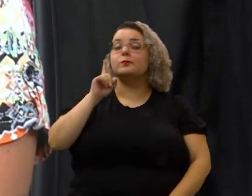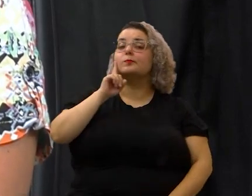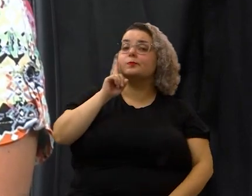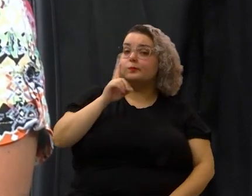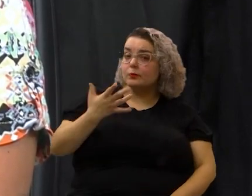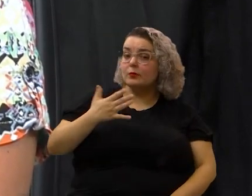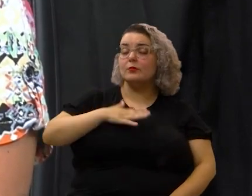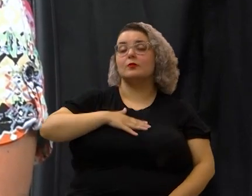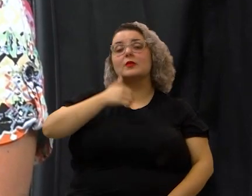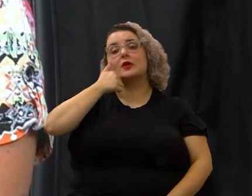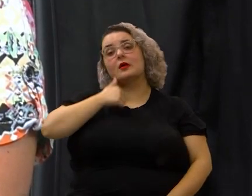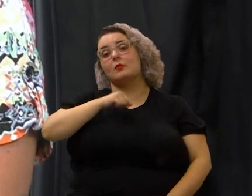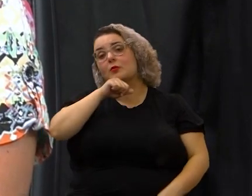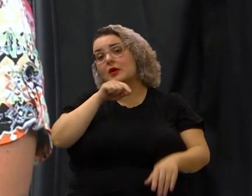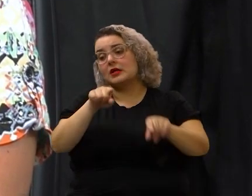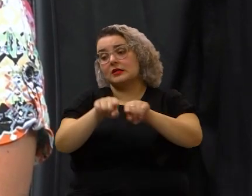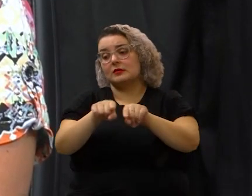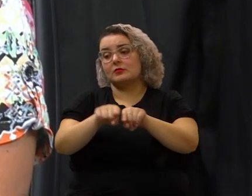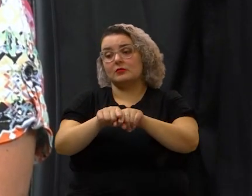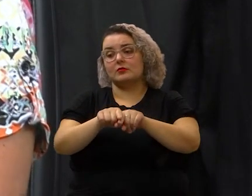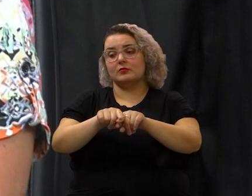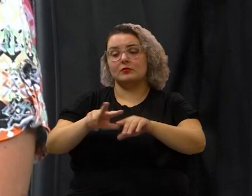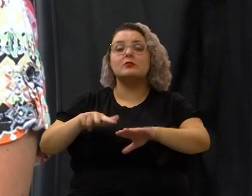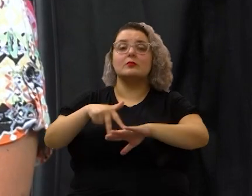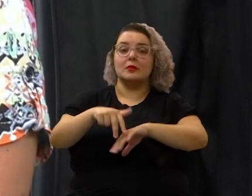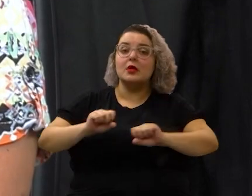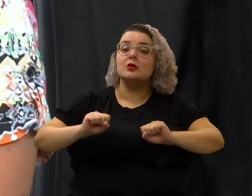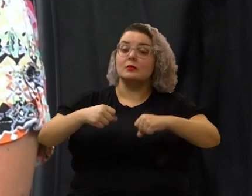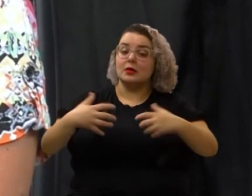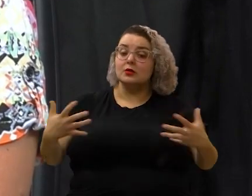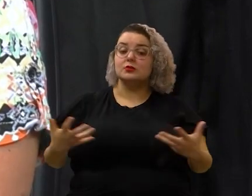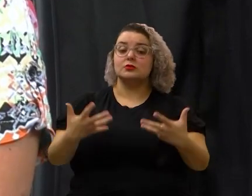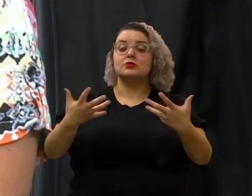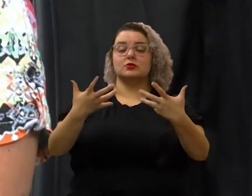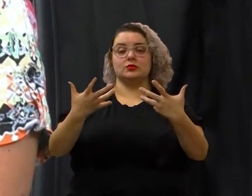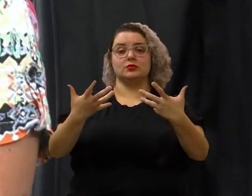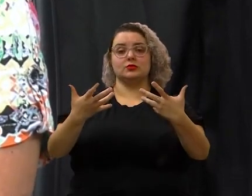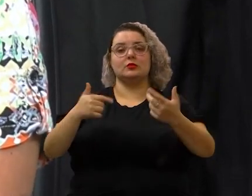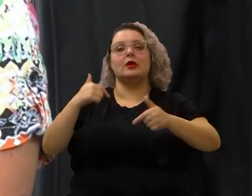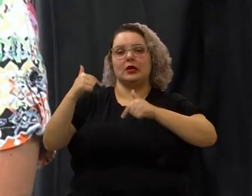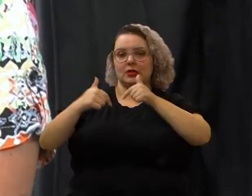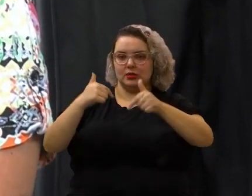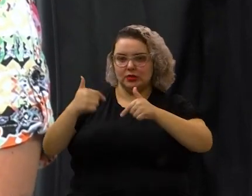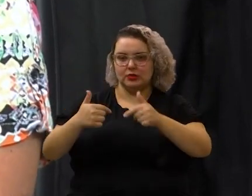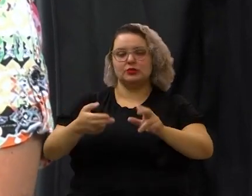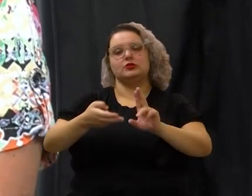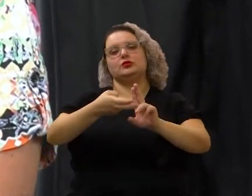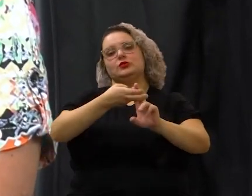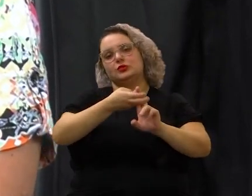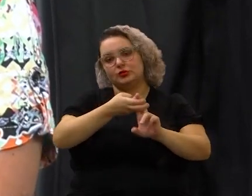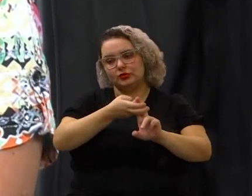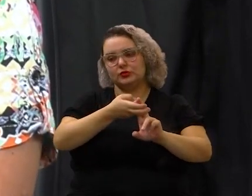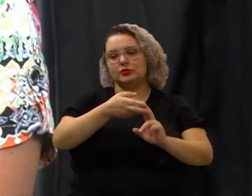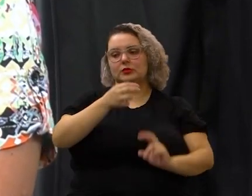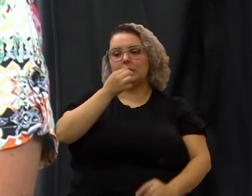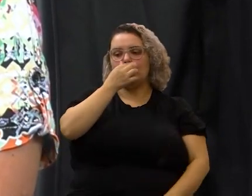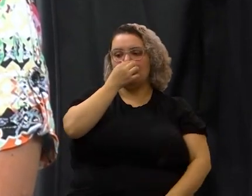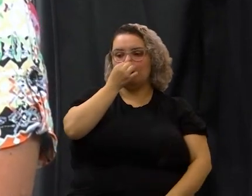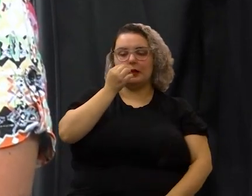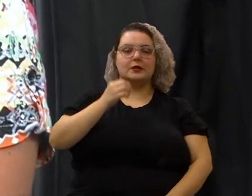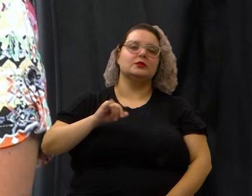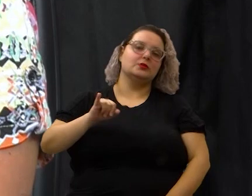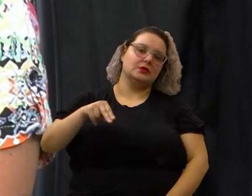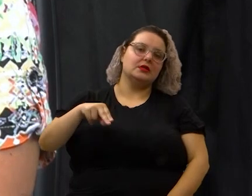minha mãe também é uma pessoa bastante engajada, ela é trabalhadora do SUS, foi trabalhadora